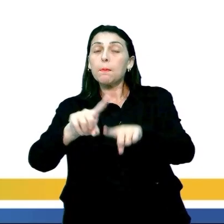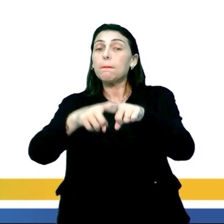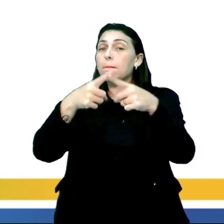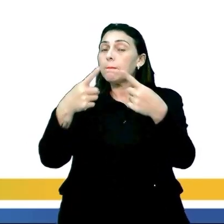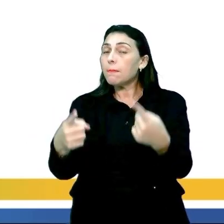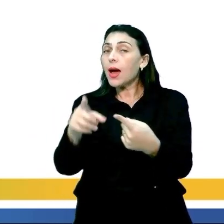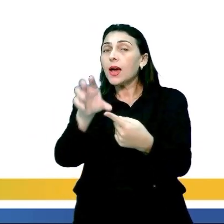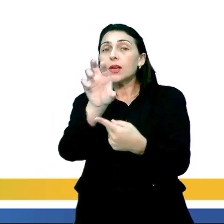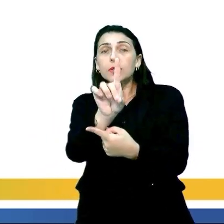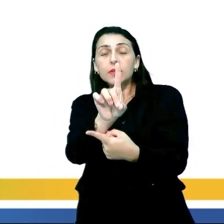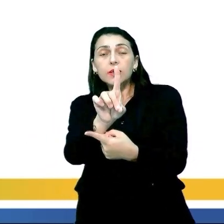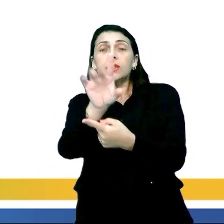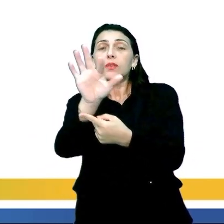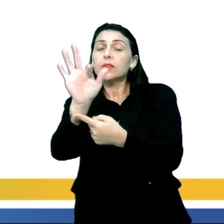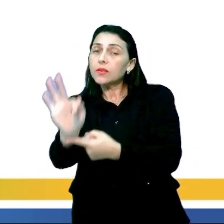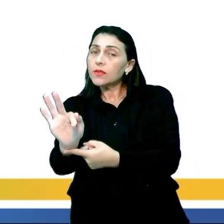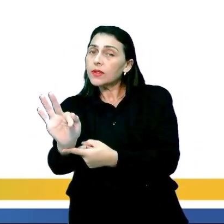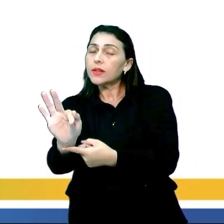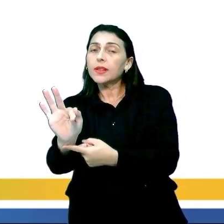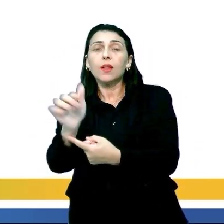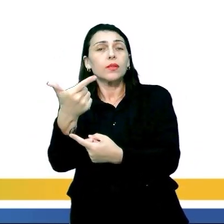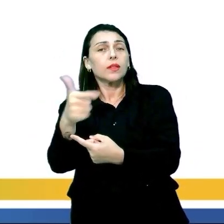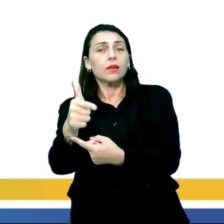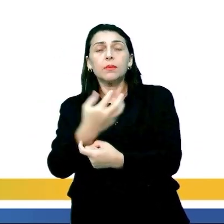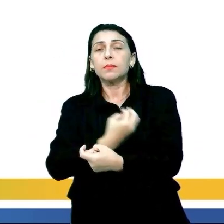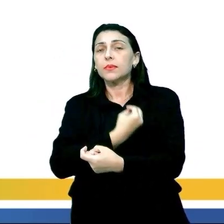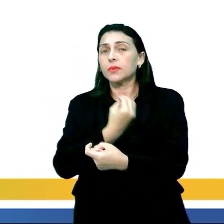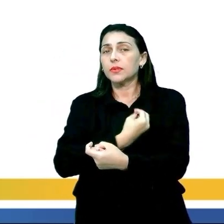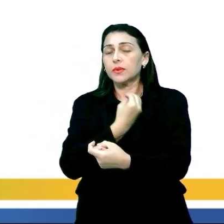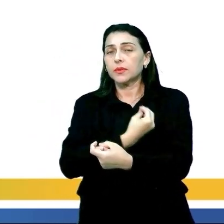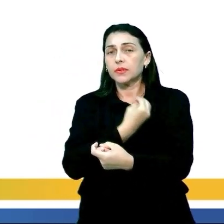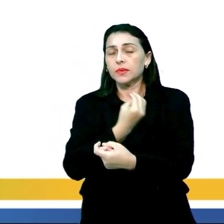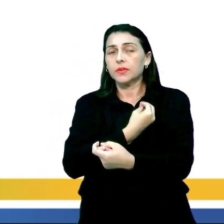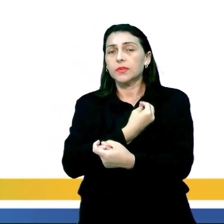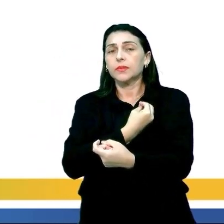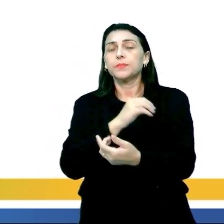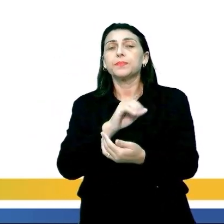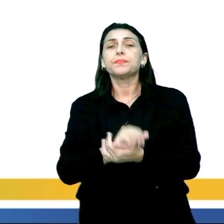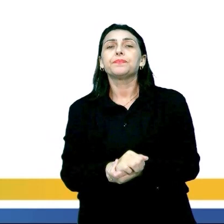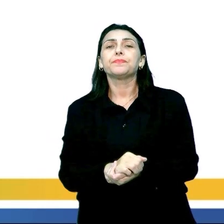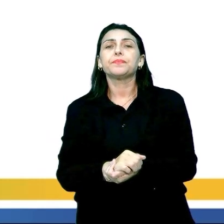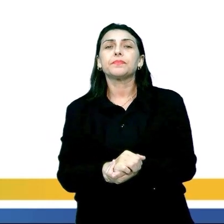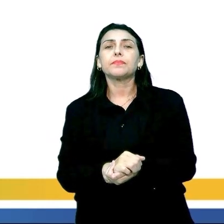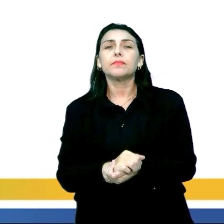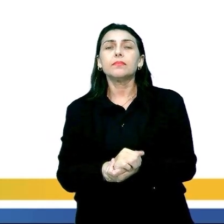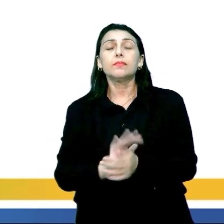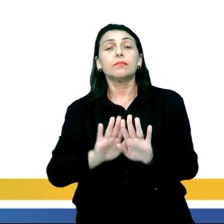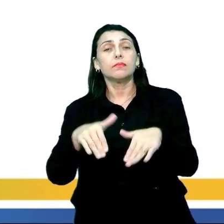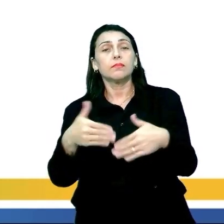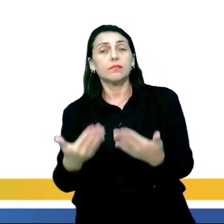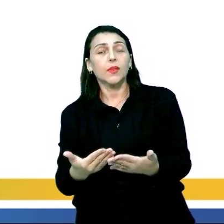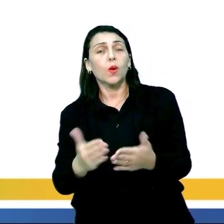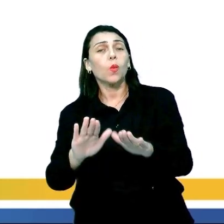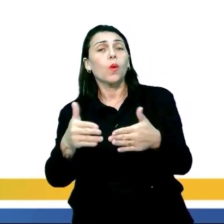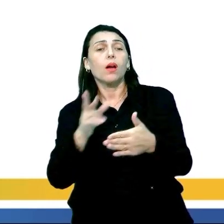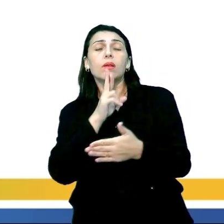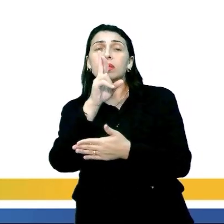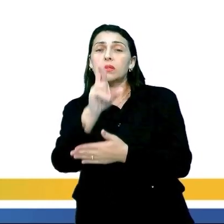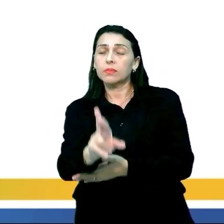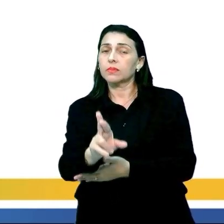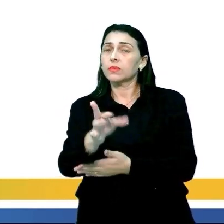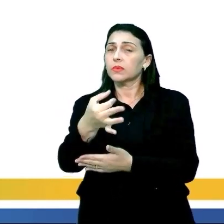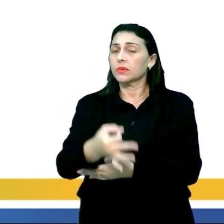porém, todavia, no entanto, ele não está presente no Distrito Federal. Logo, qual é